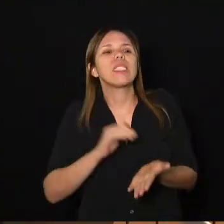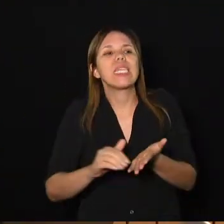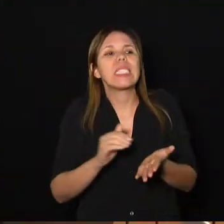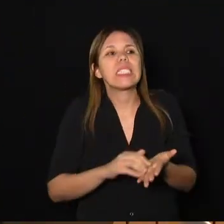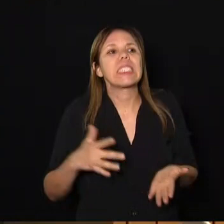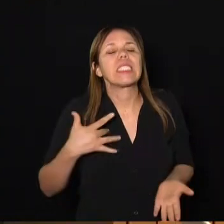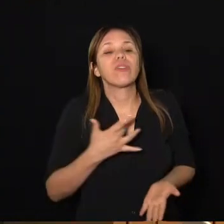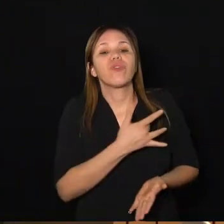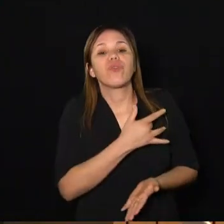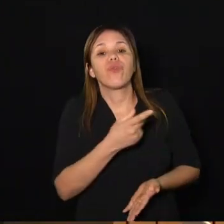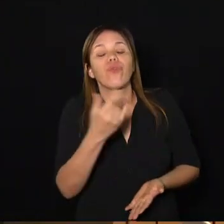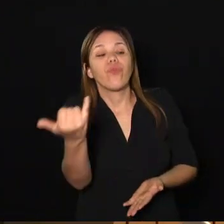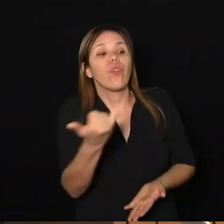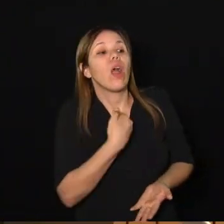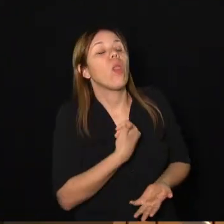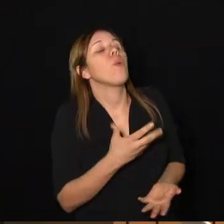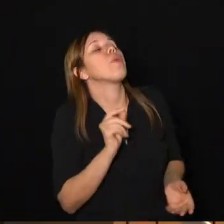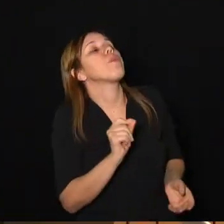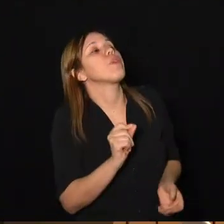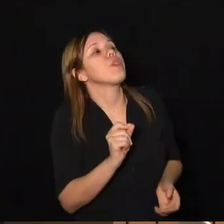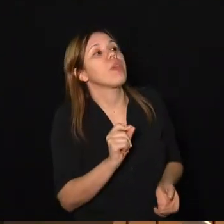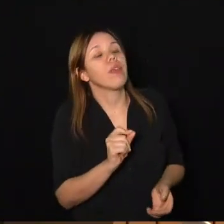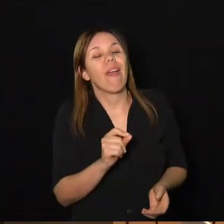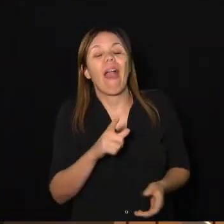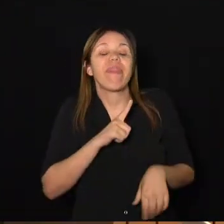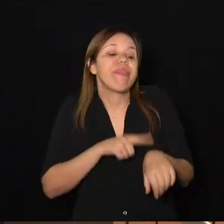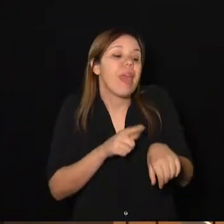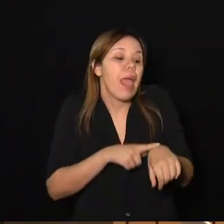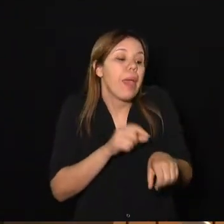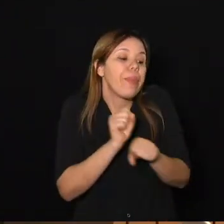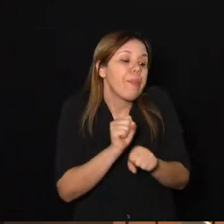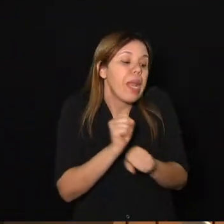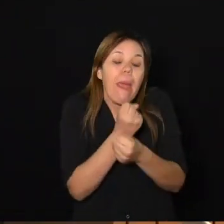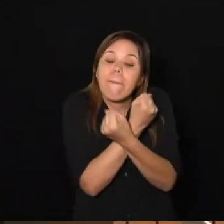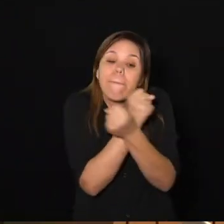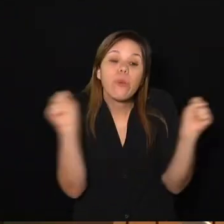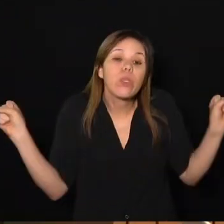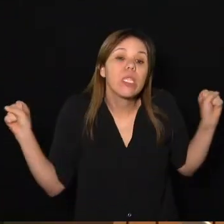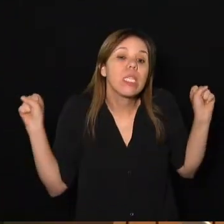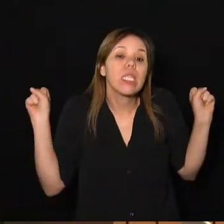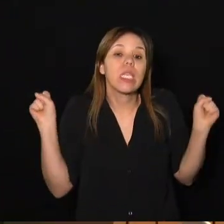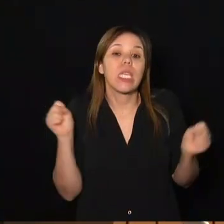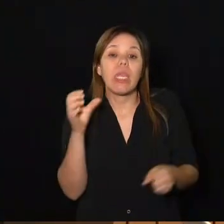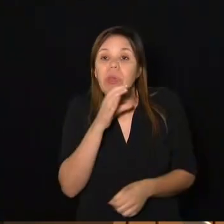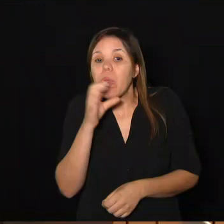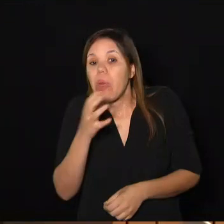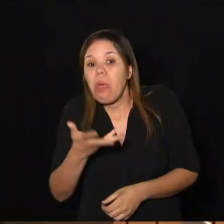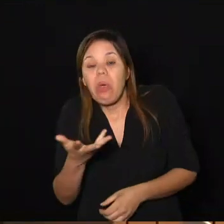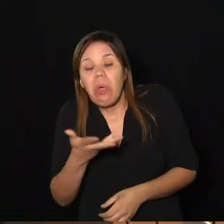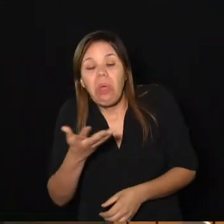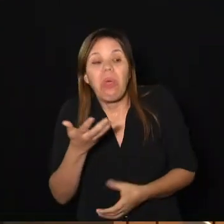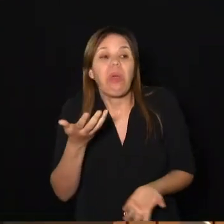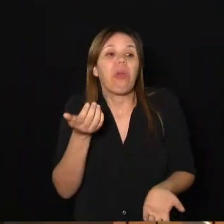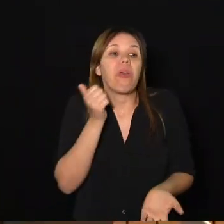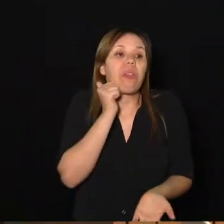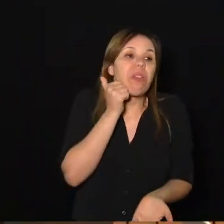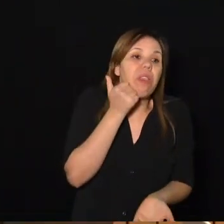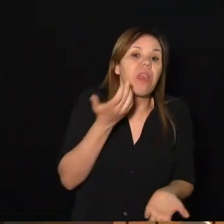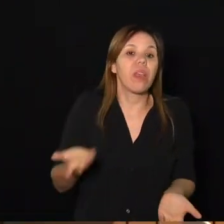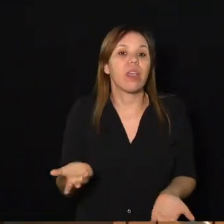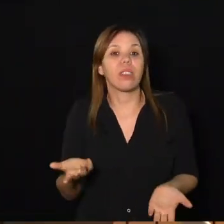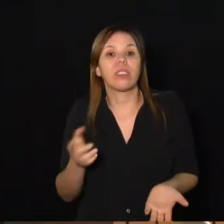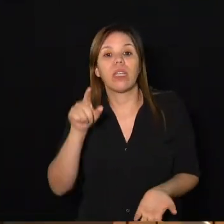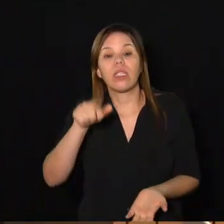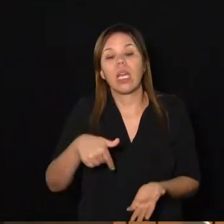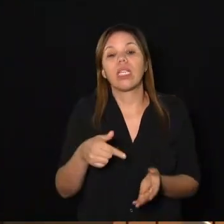para mim ele falou para mim é questão de tempo vereador é impossível reverter a ciência da optometria isso ele me